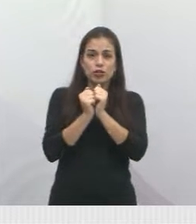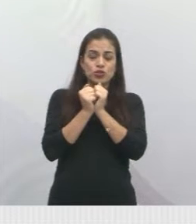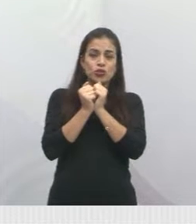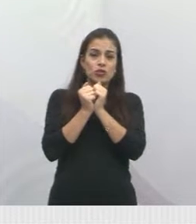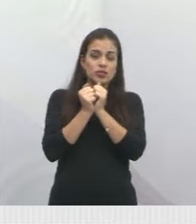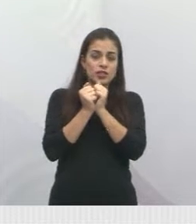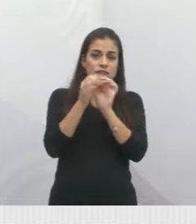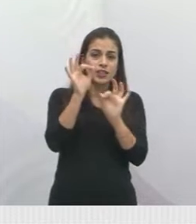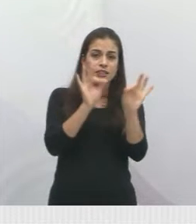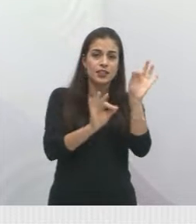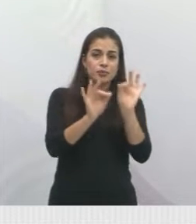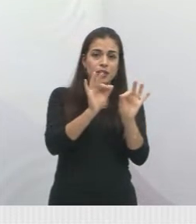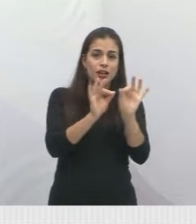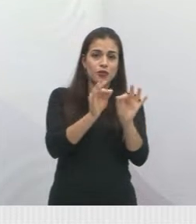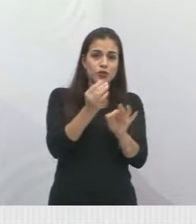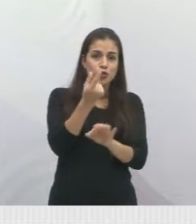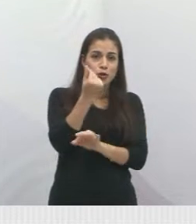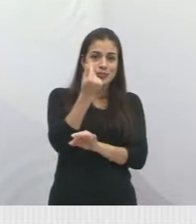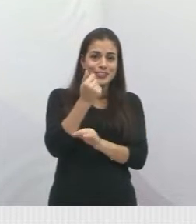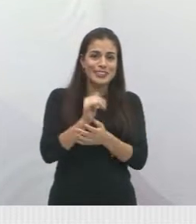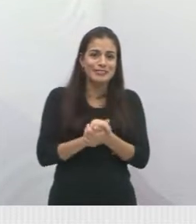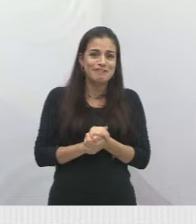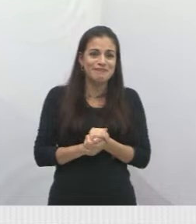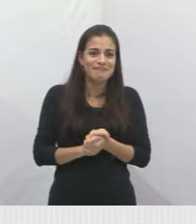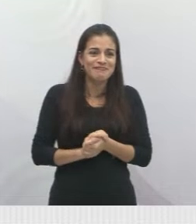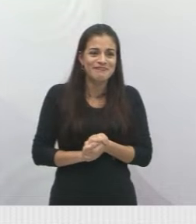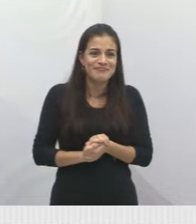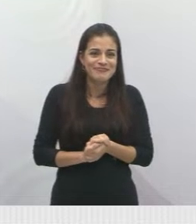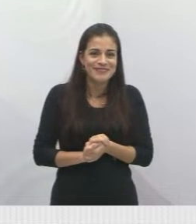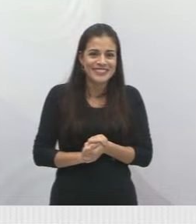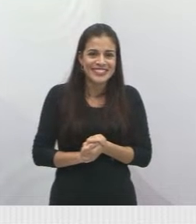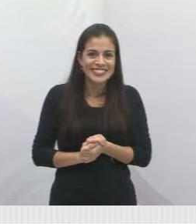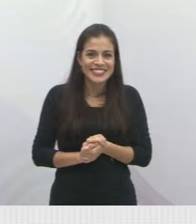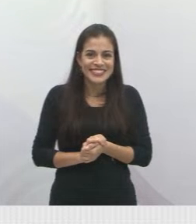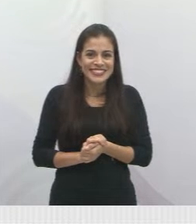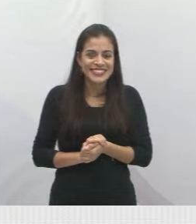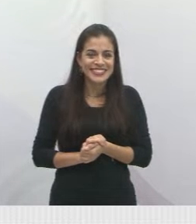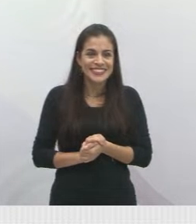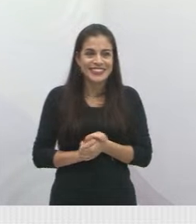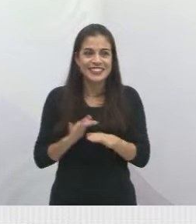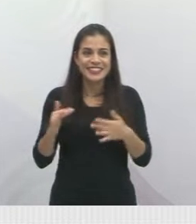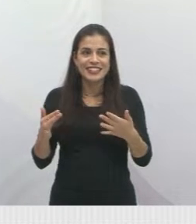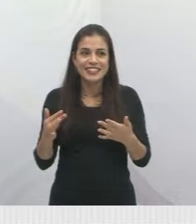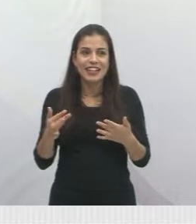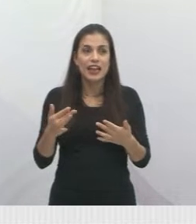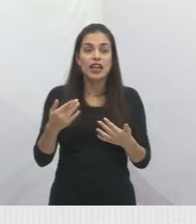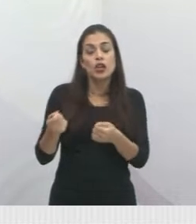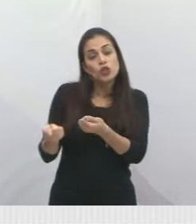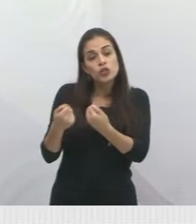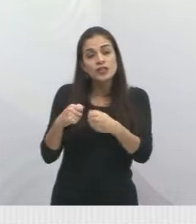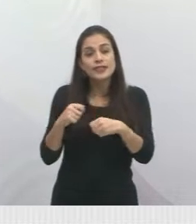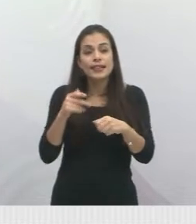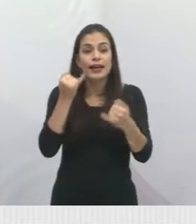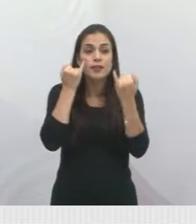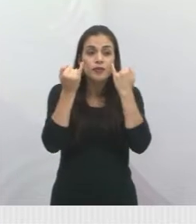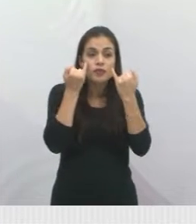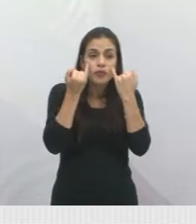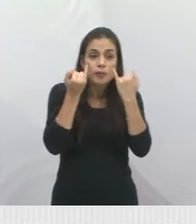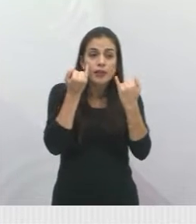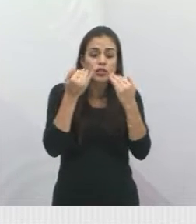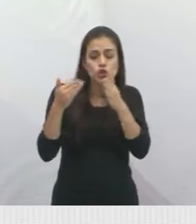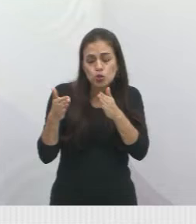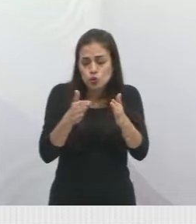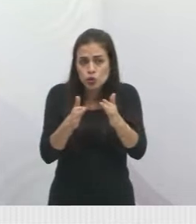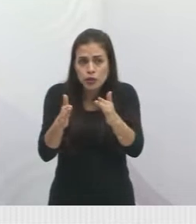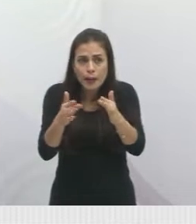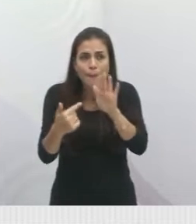que puderam se pronunciar e dar as indicações a gente, dar informações, nos mostrar caminhos. E